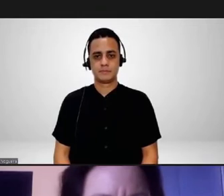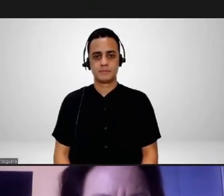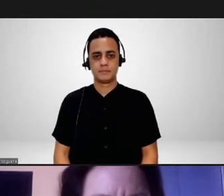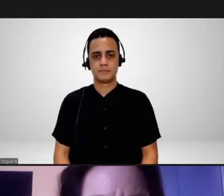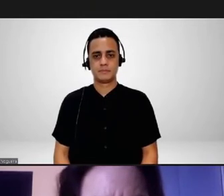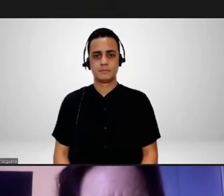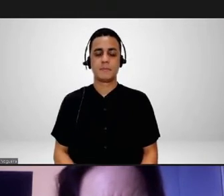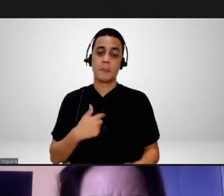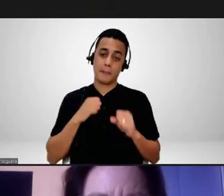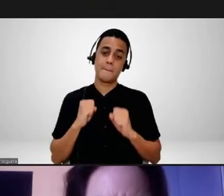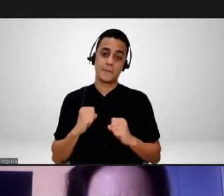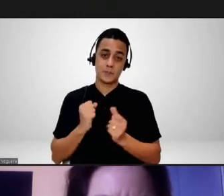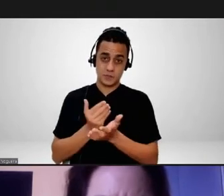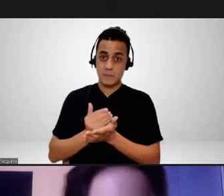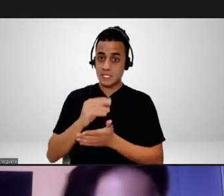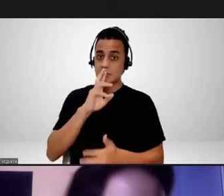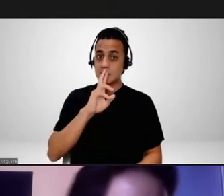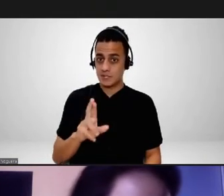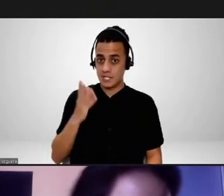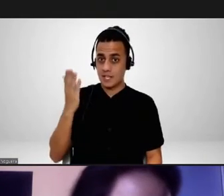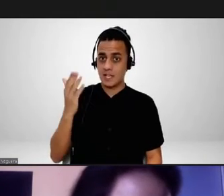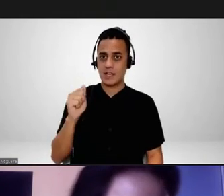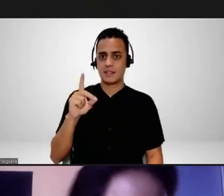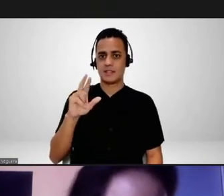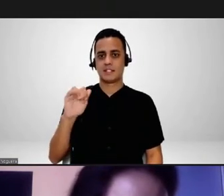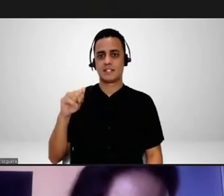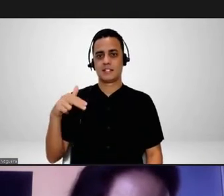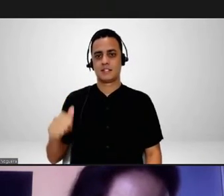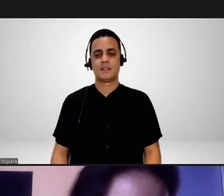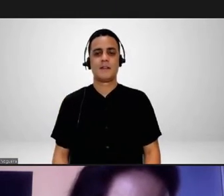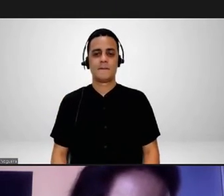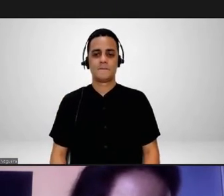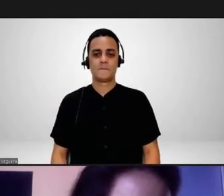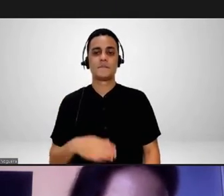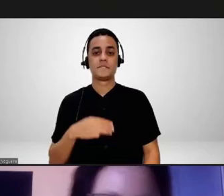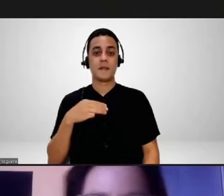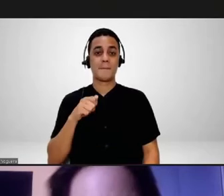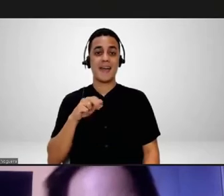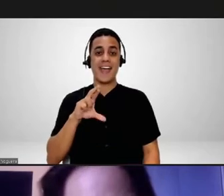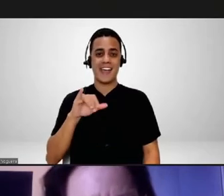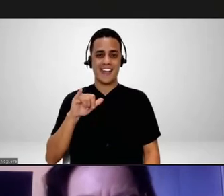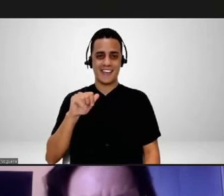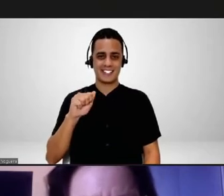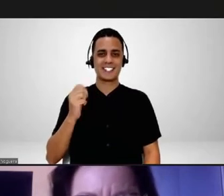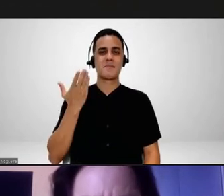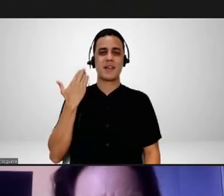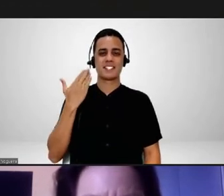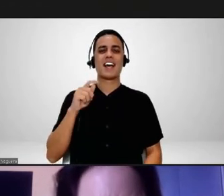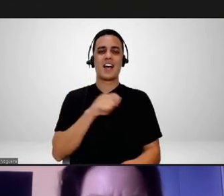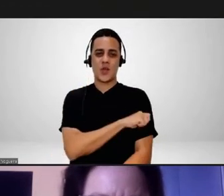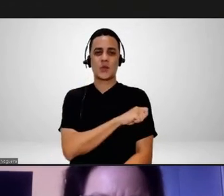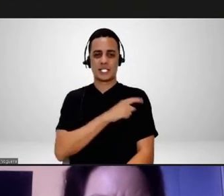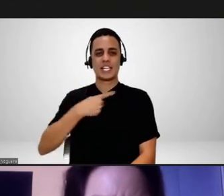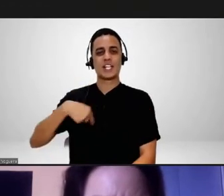Posso começar, Adriana? Isso. A Márcia foi nossa aluna no EAD, né?